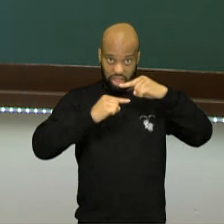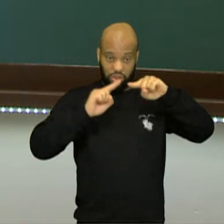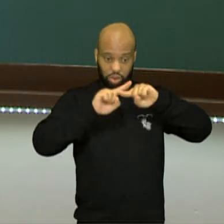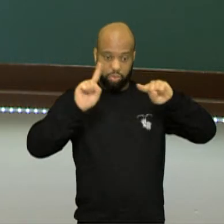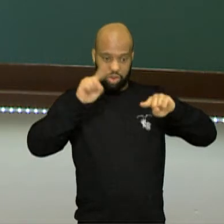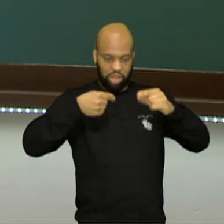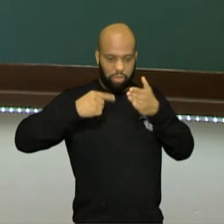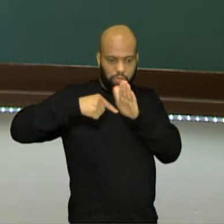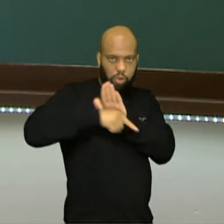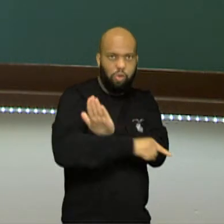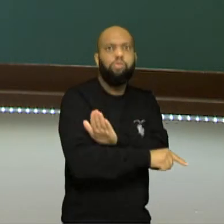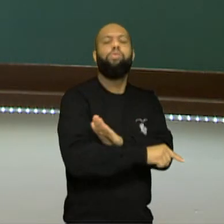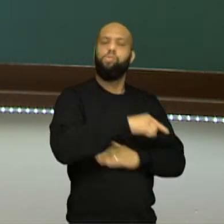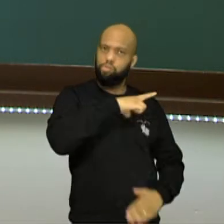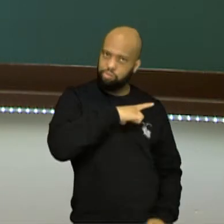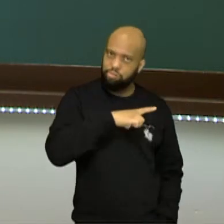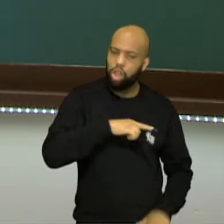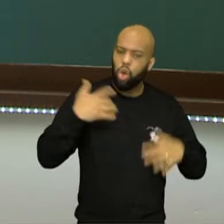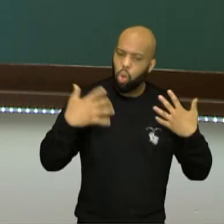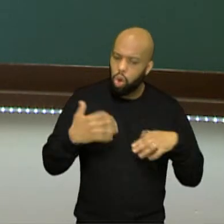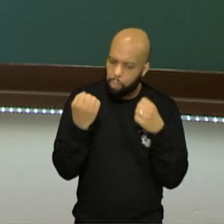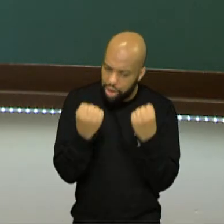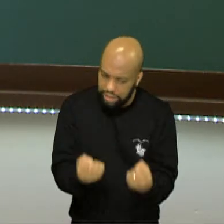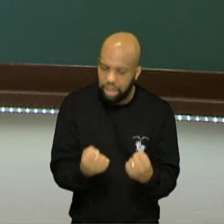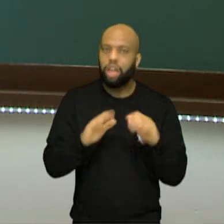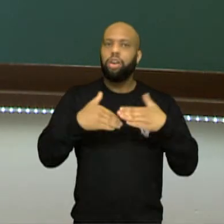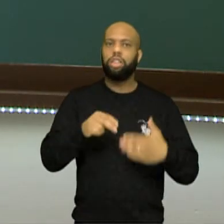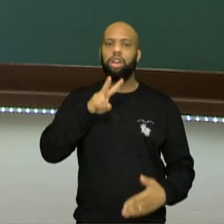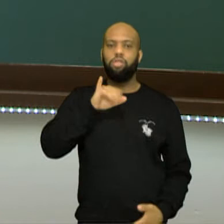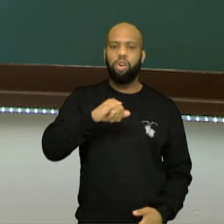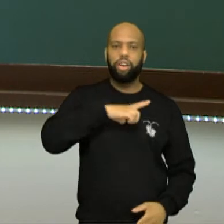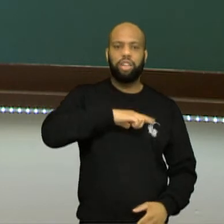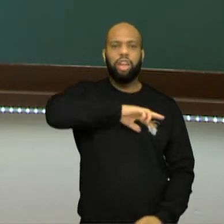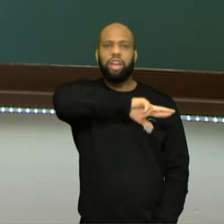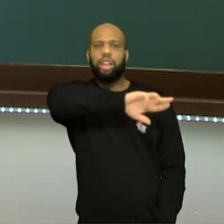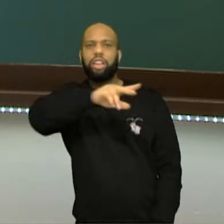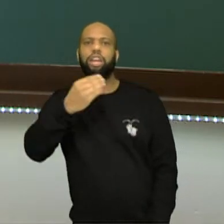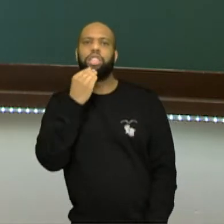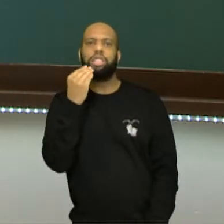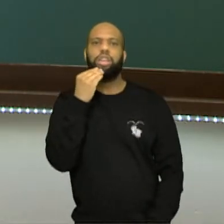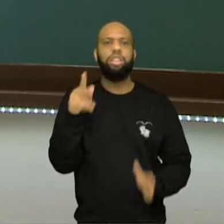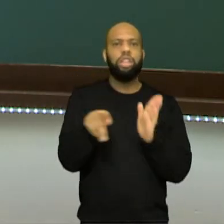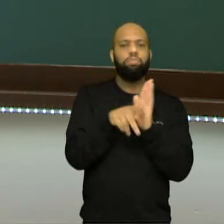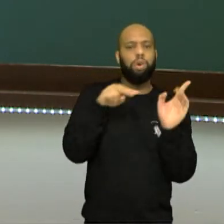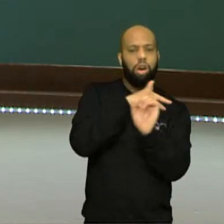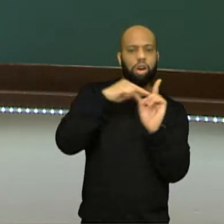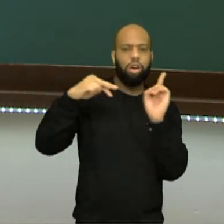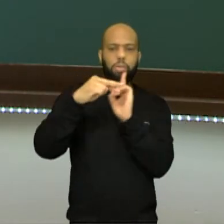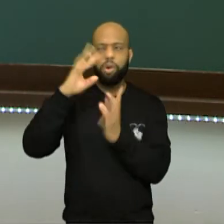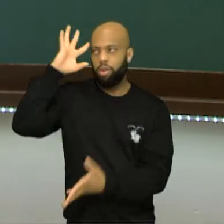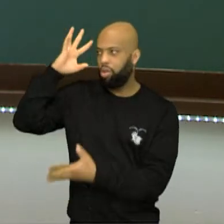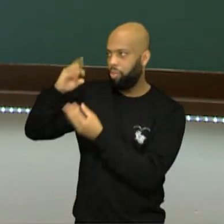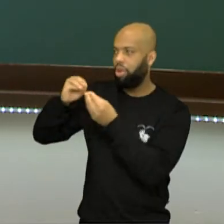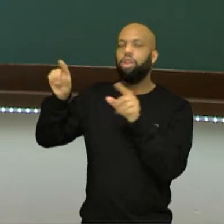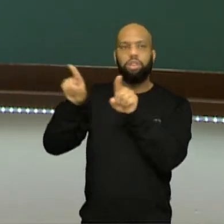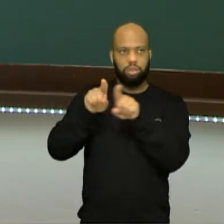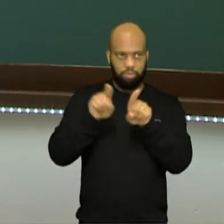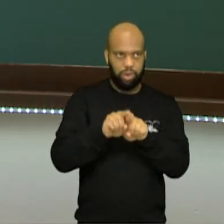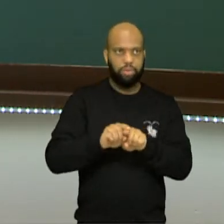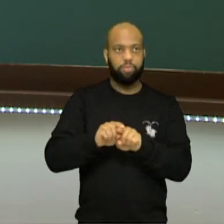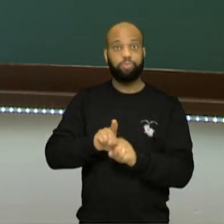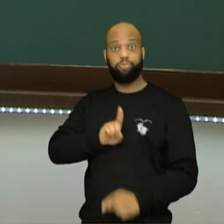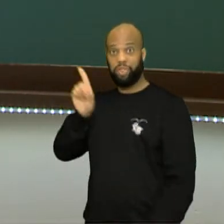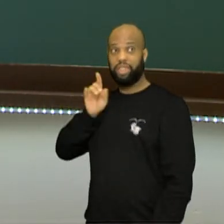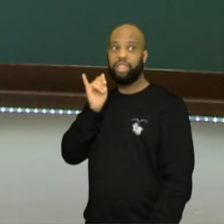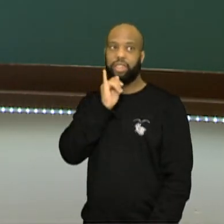esses textos são textos que permitem múltiplas possibilidades interpretativas. Esse é um